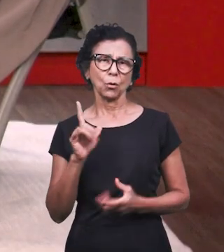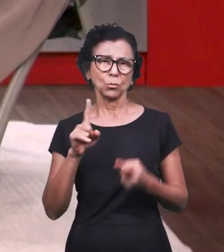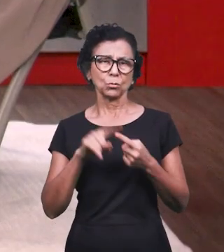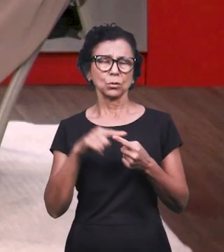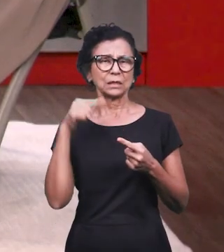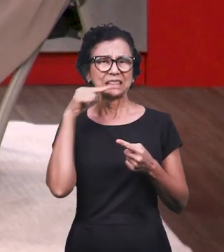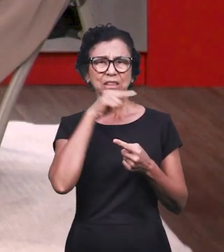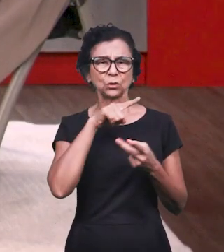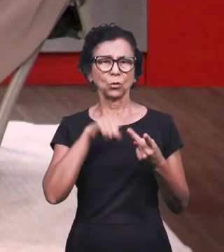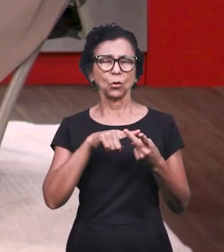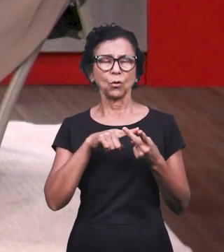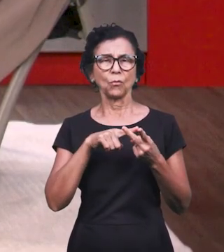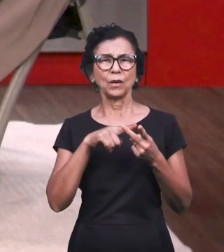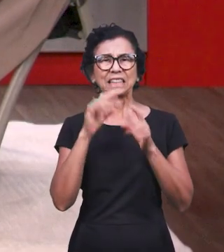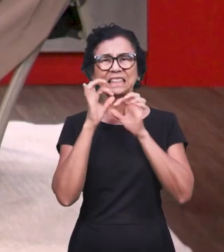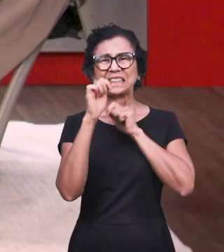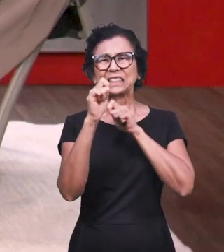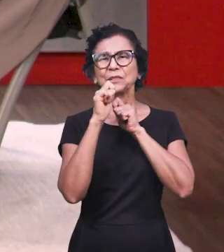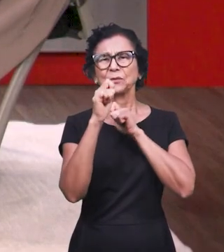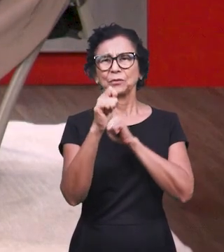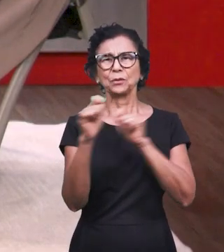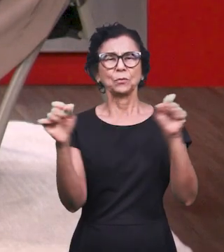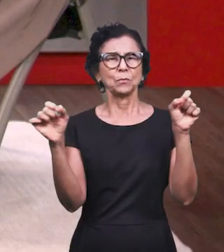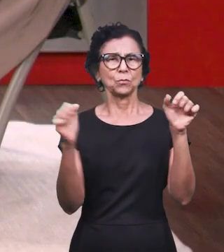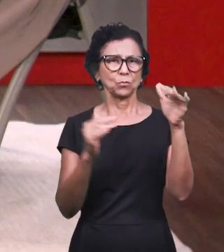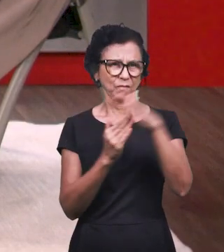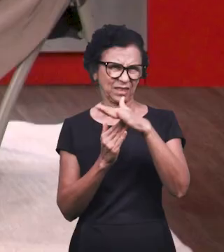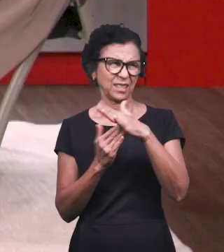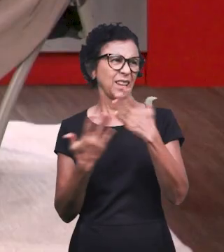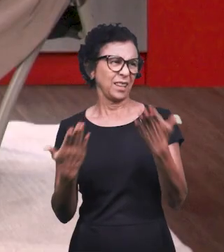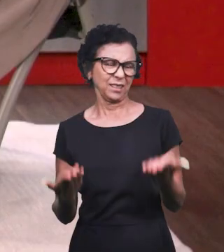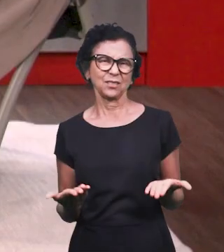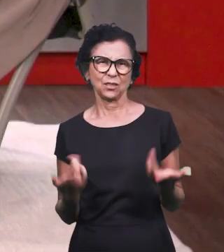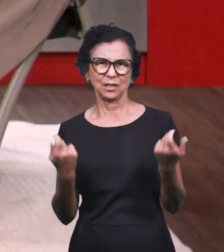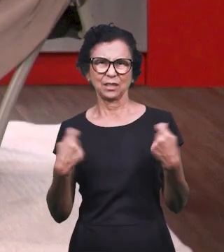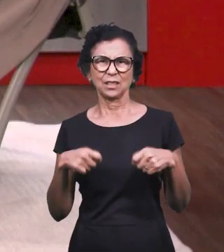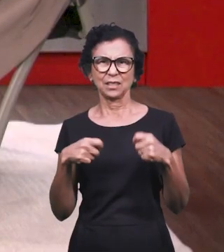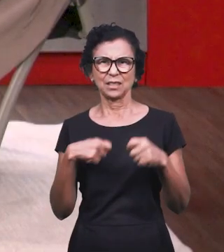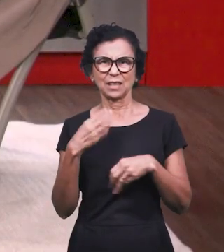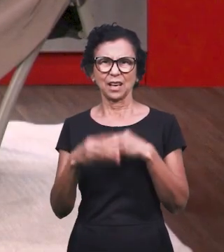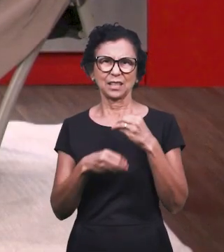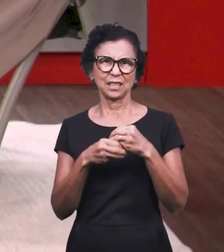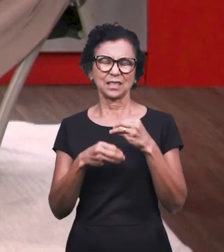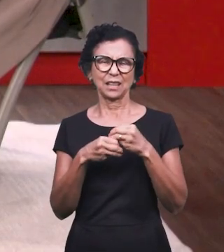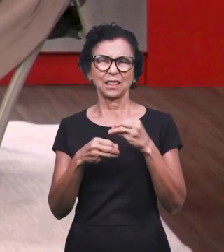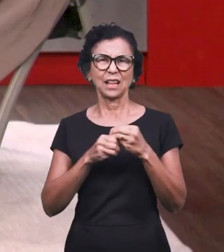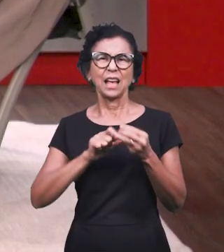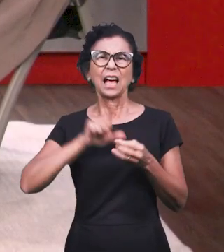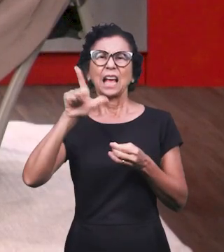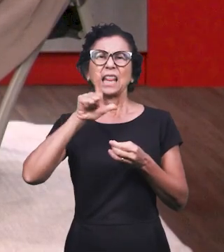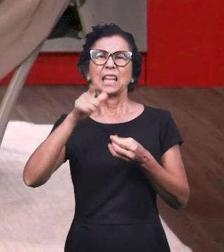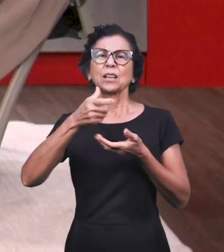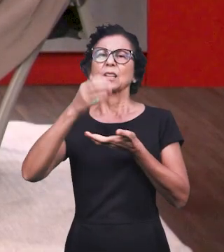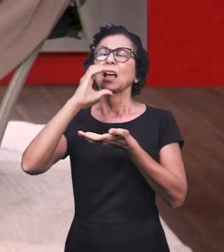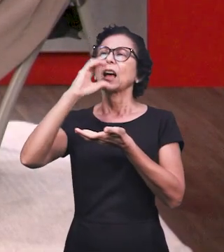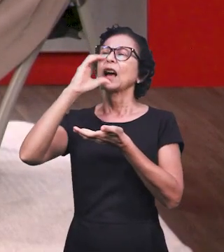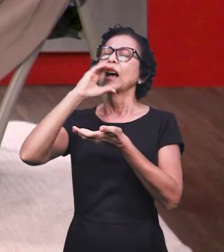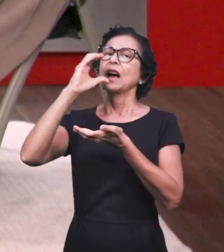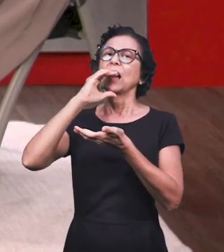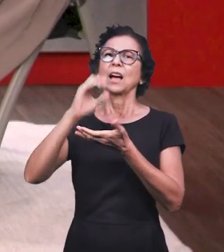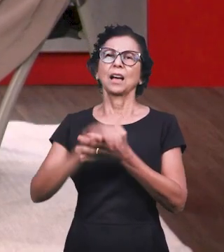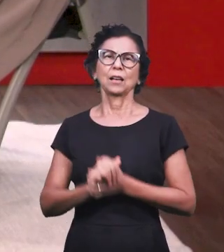já bastam ou se é necessário realmente a gente usar o enxaguante bucal? O que que você pode falar sobre